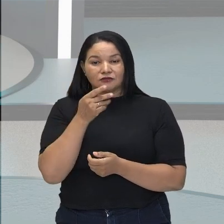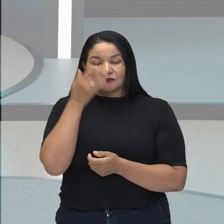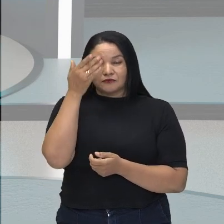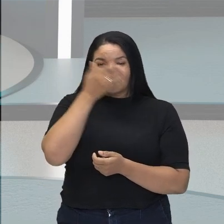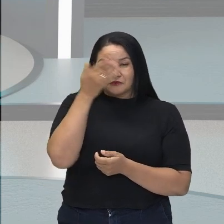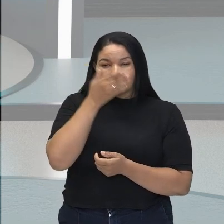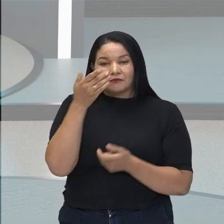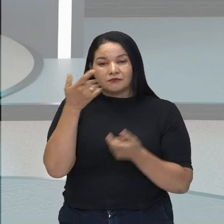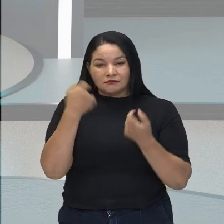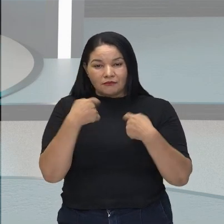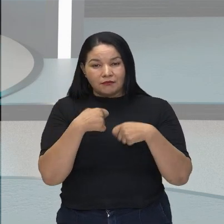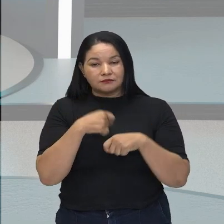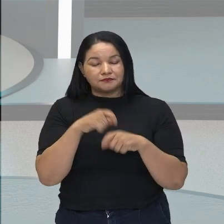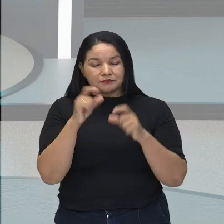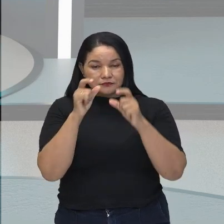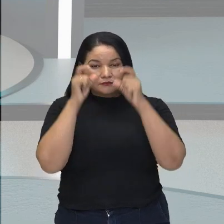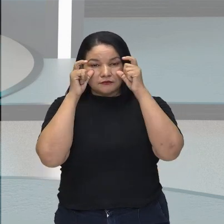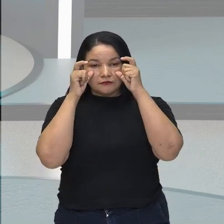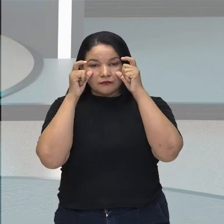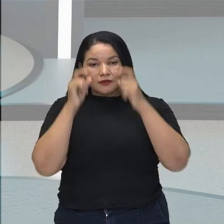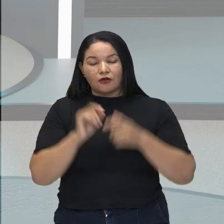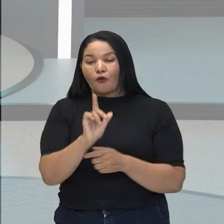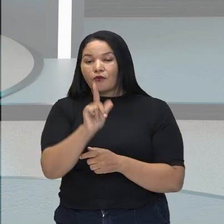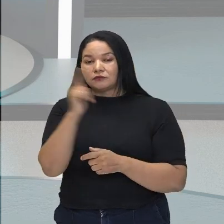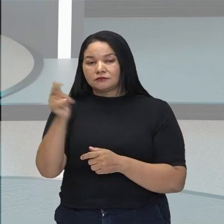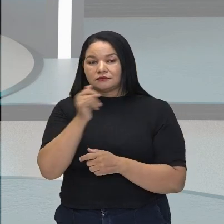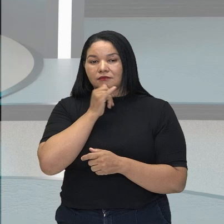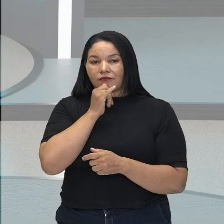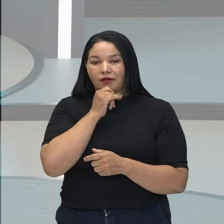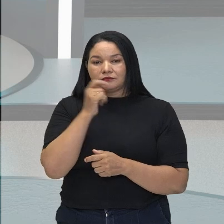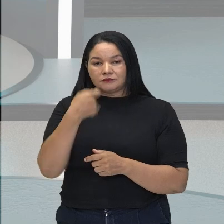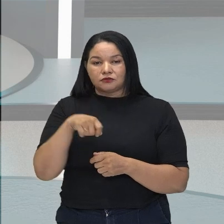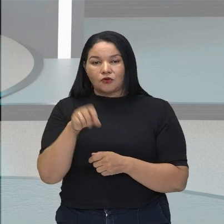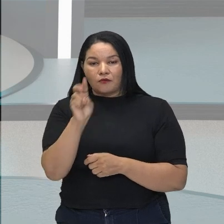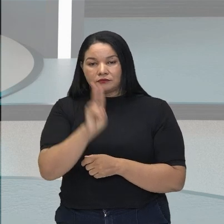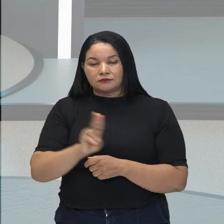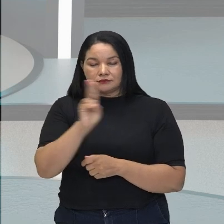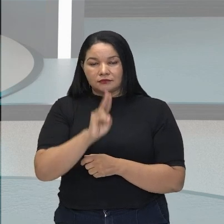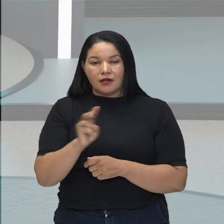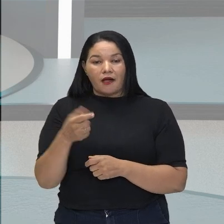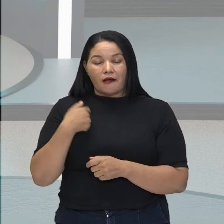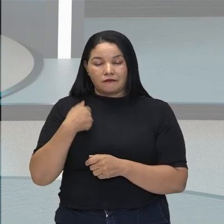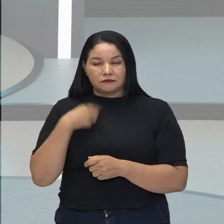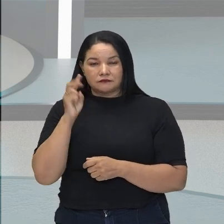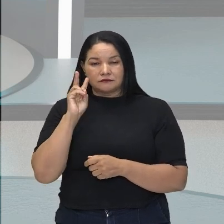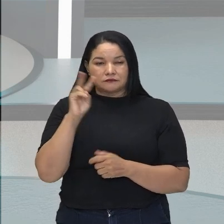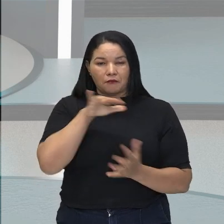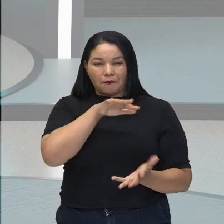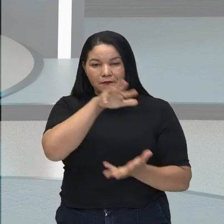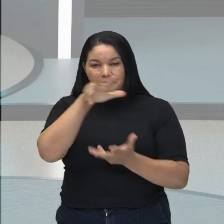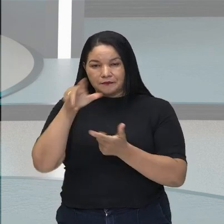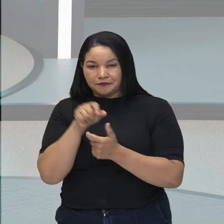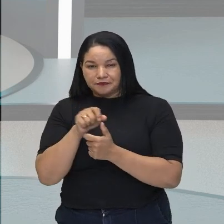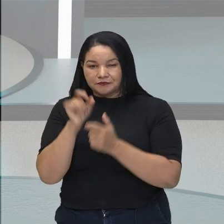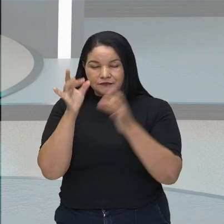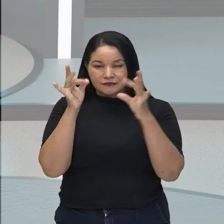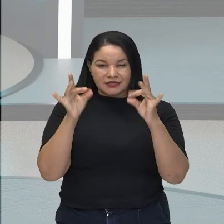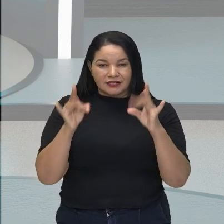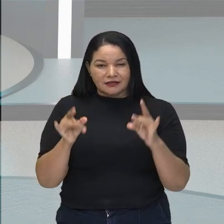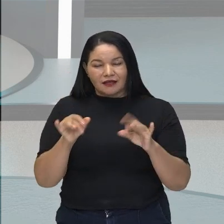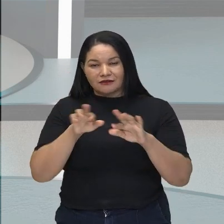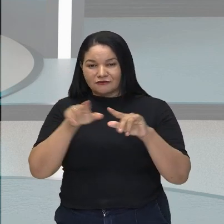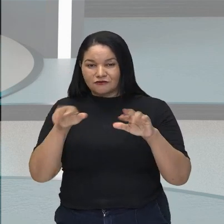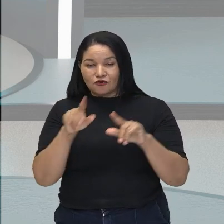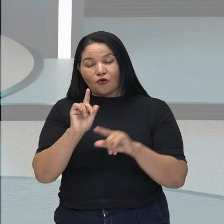Observem no nosso próximo exemplo. E usando óculos, eu vejo o mundo de uma maneira única e cheia de detalhes